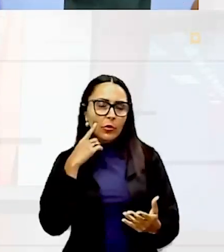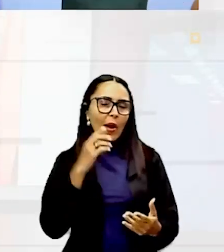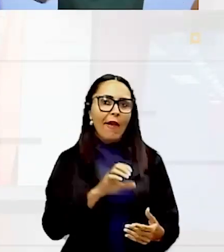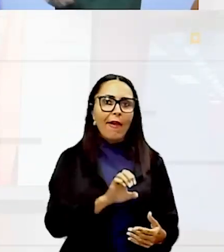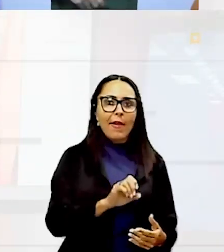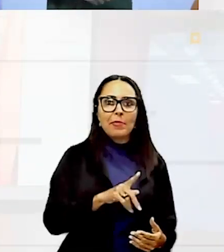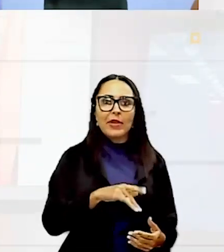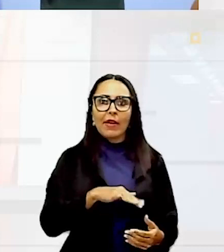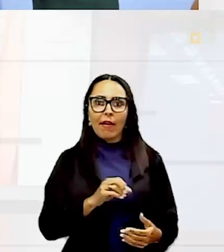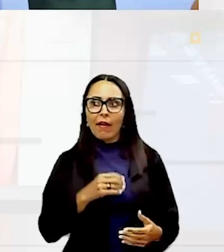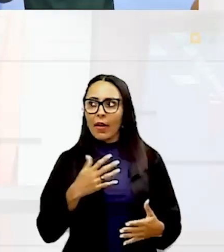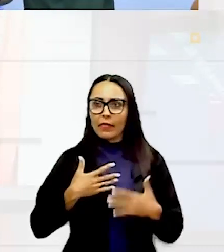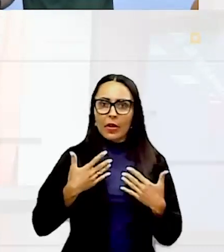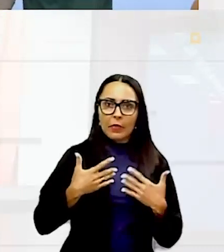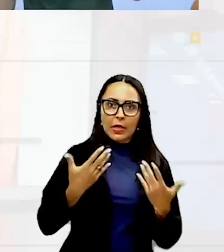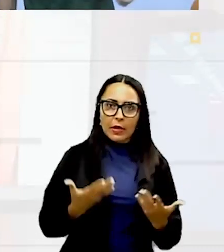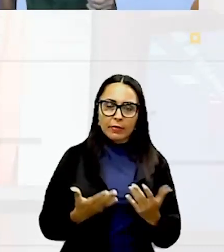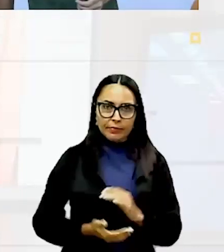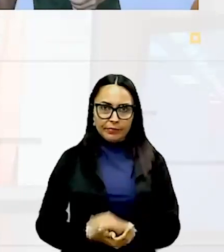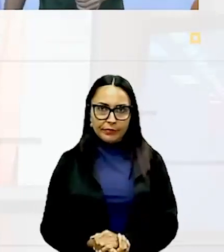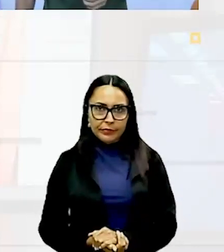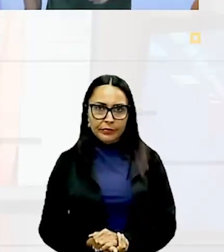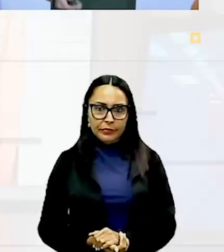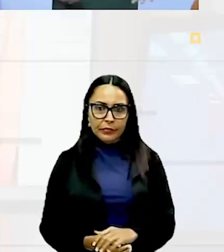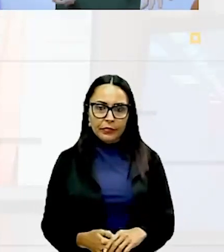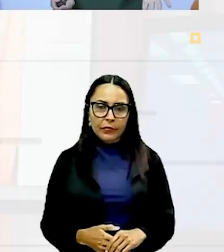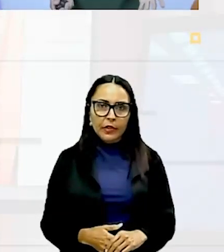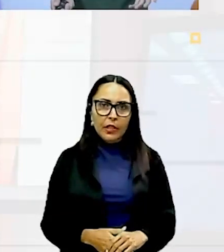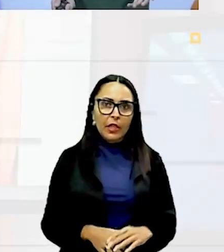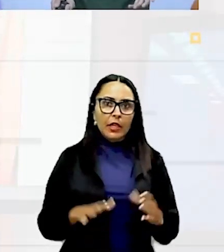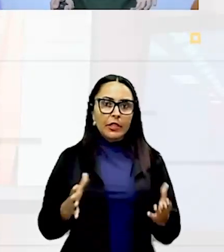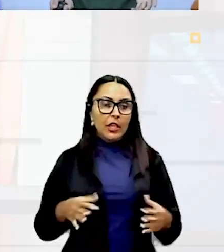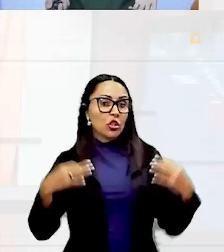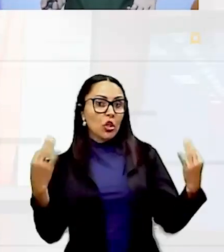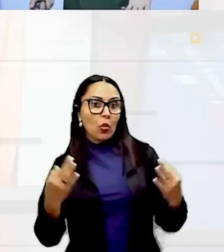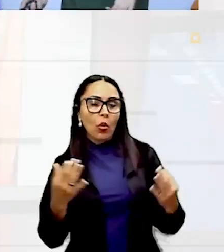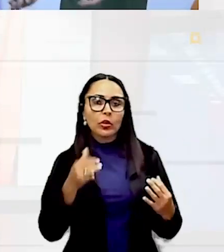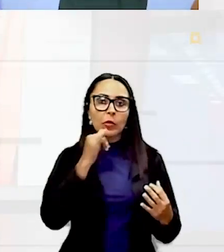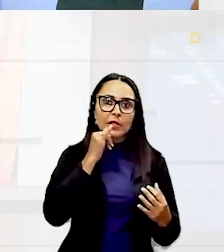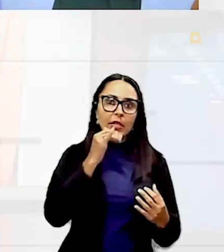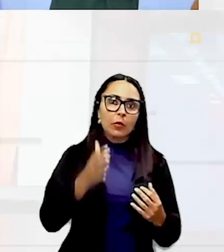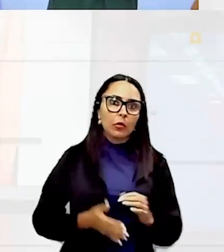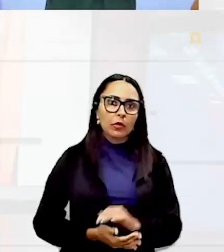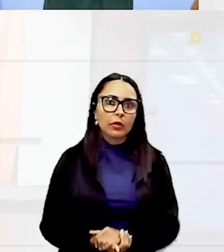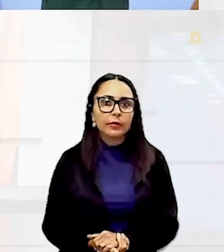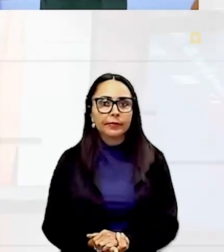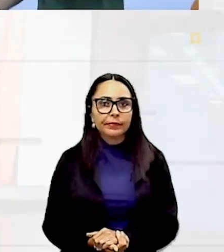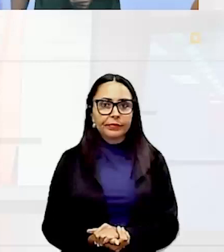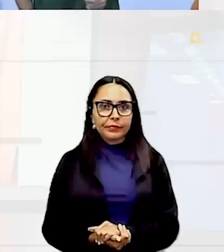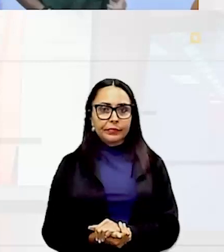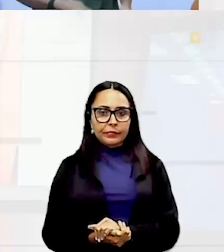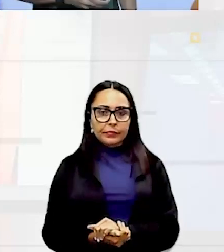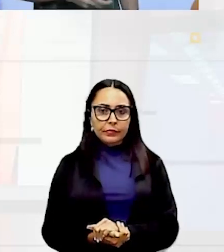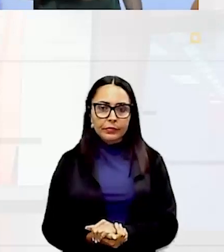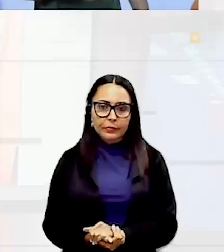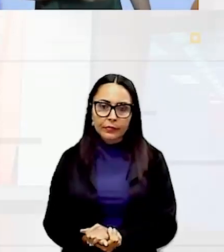uma narrativa bem envolvente mesmo. E esse é um ótimo exemplo de animação tridimensional. Outro